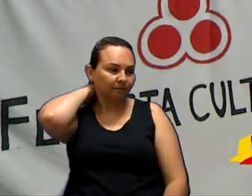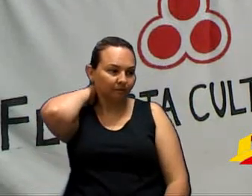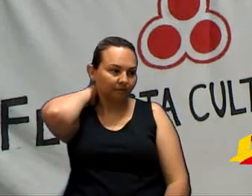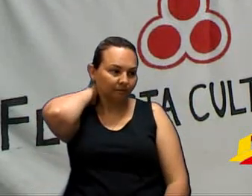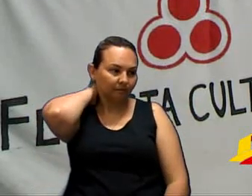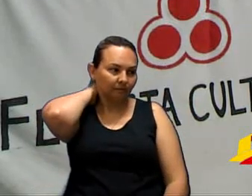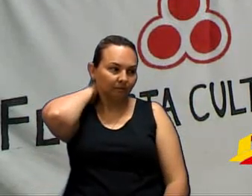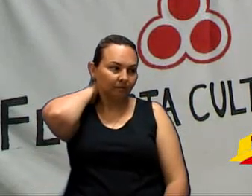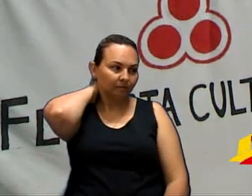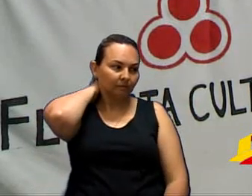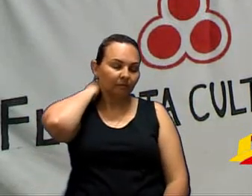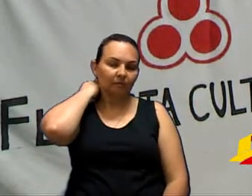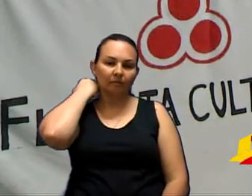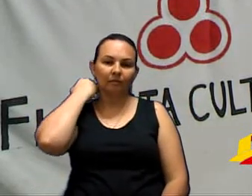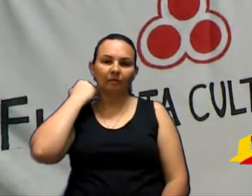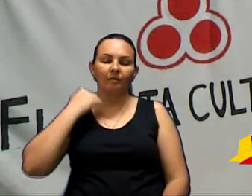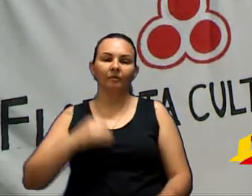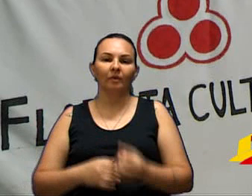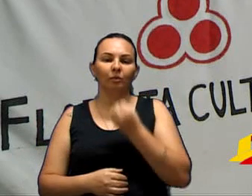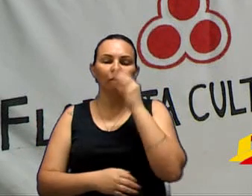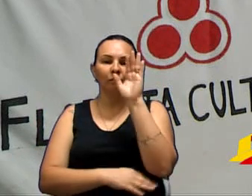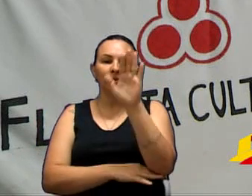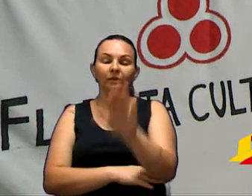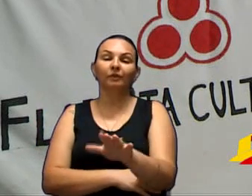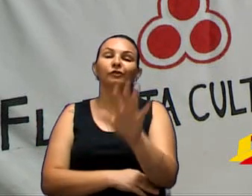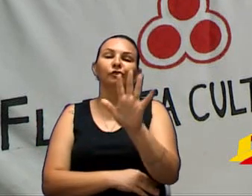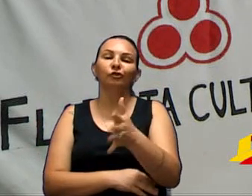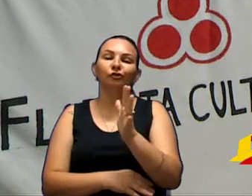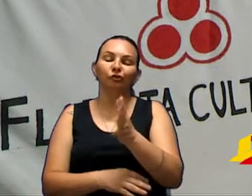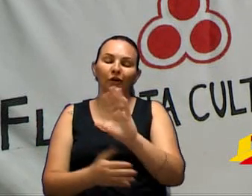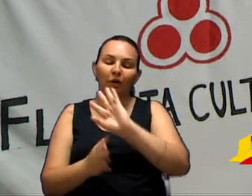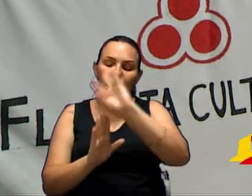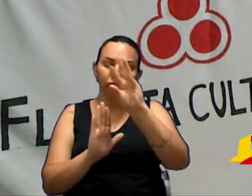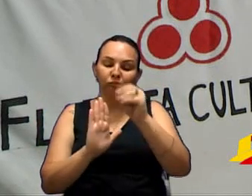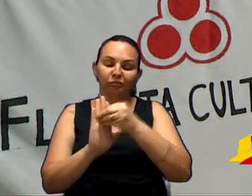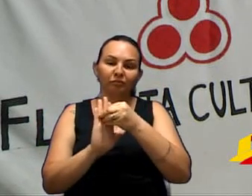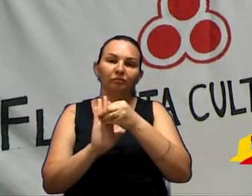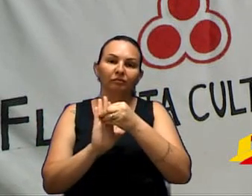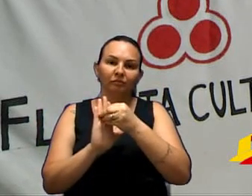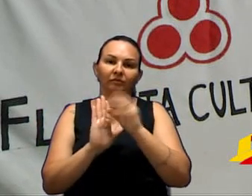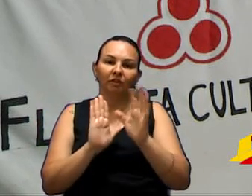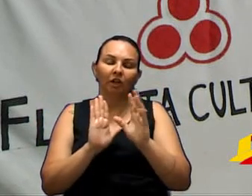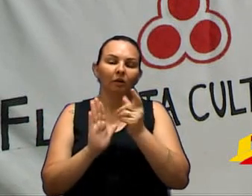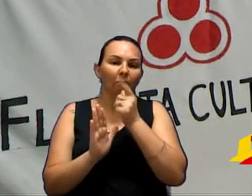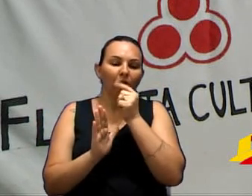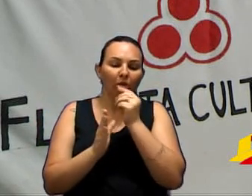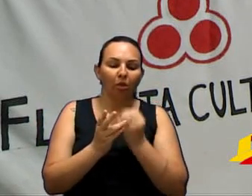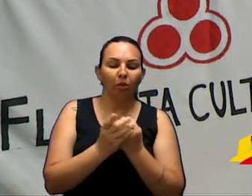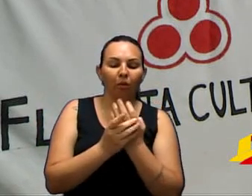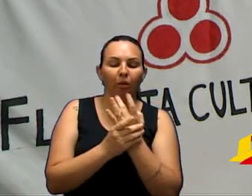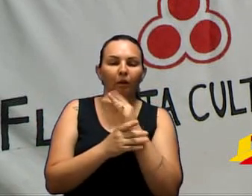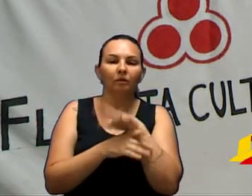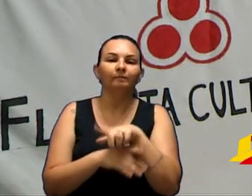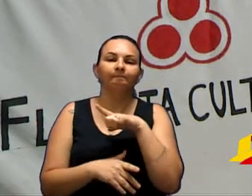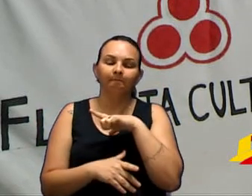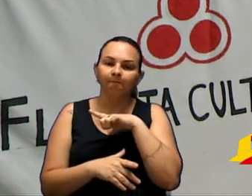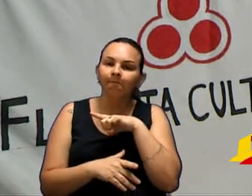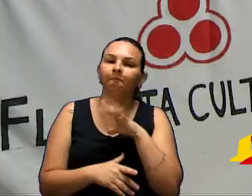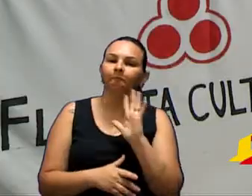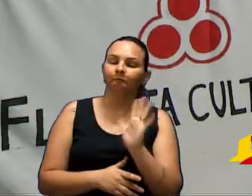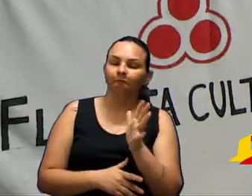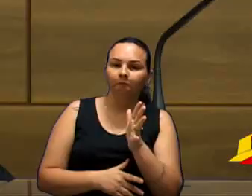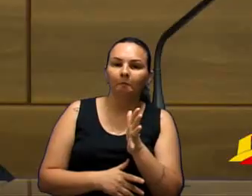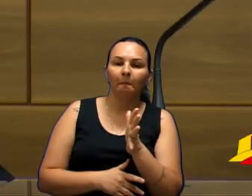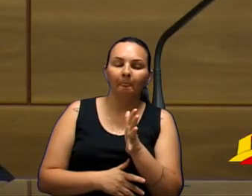boa tarde ou não é essa região já foi catalogada registar as nascentes que se que existem lá nesse atual